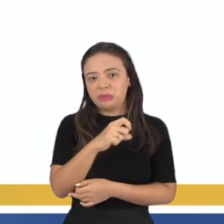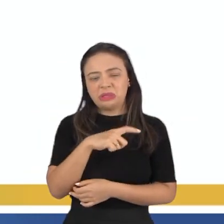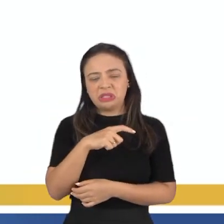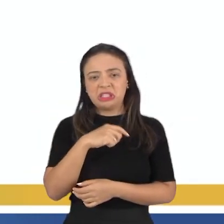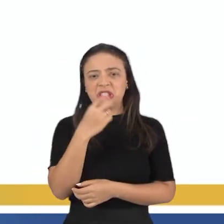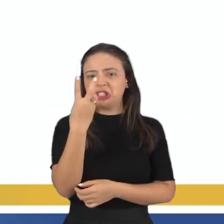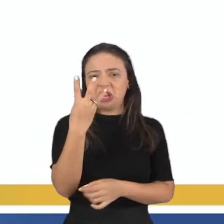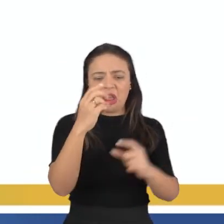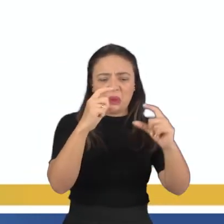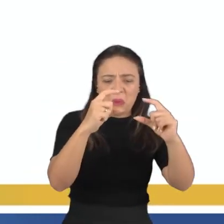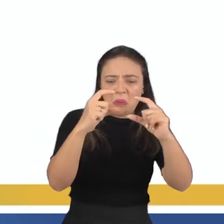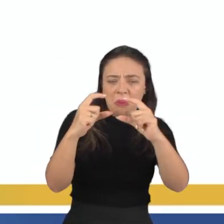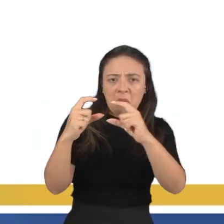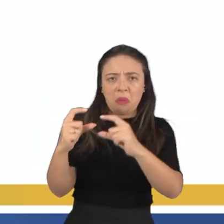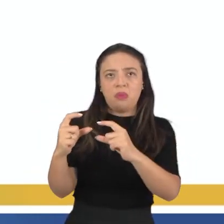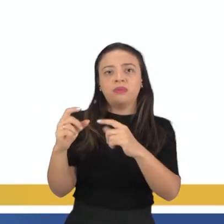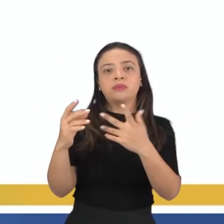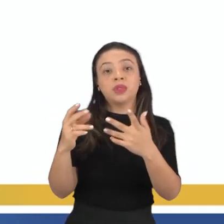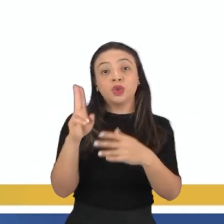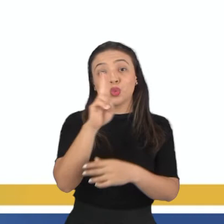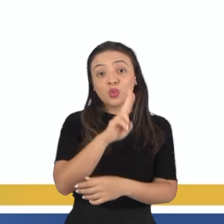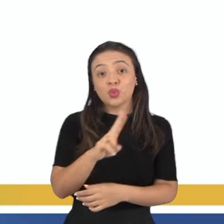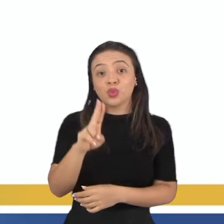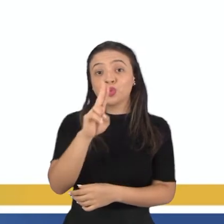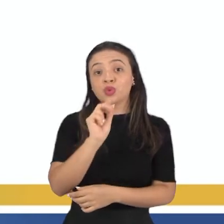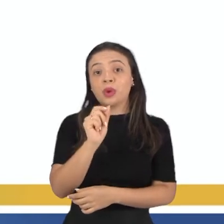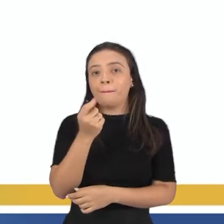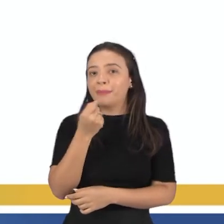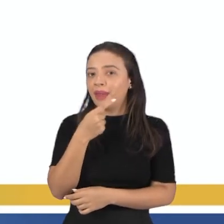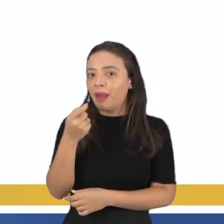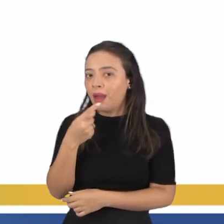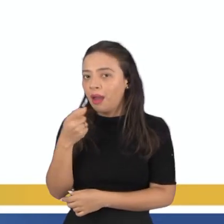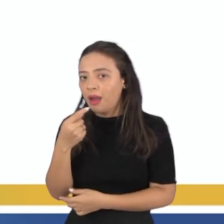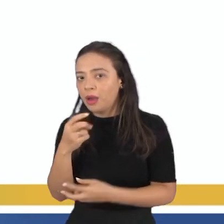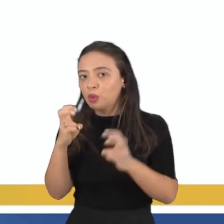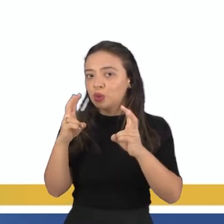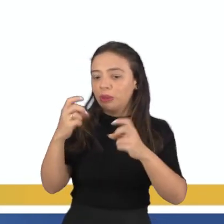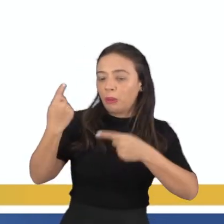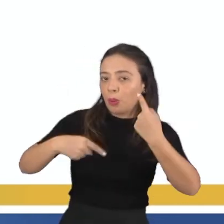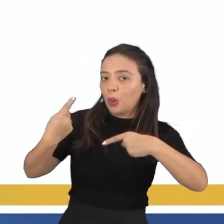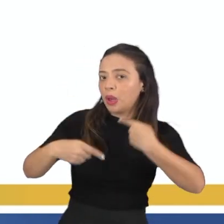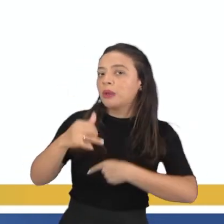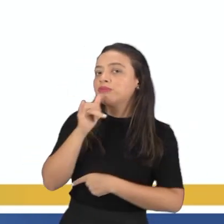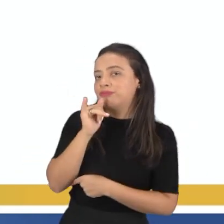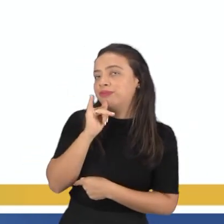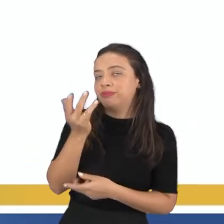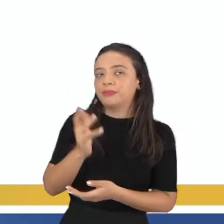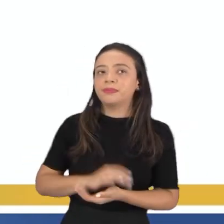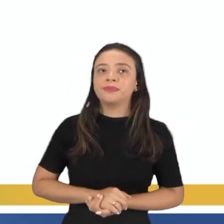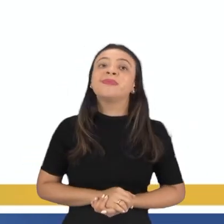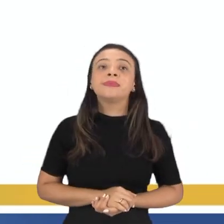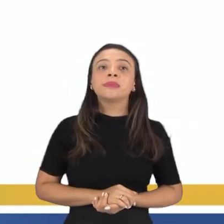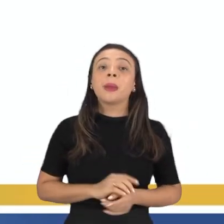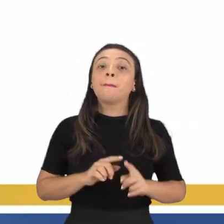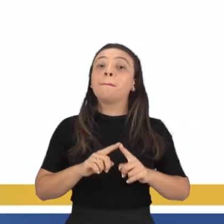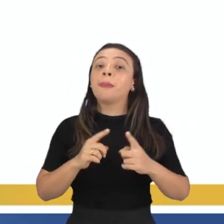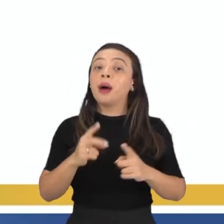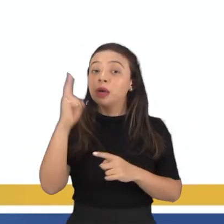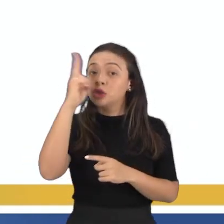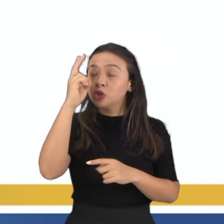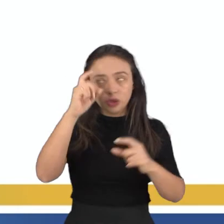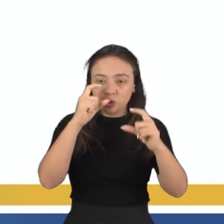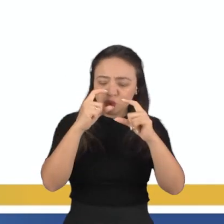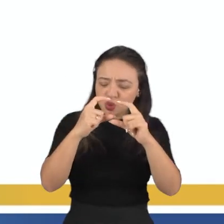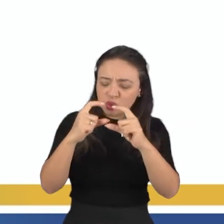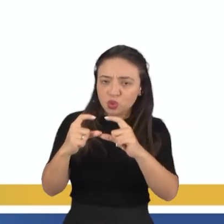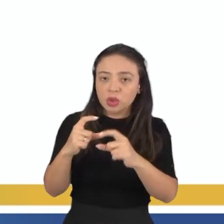ela tem só três quadrinhos e ela usa Iron a praça utilizar problemas políticos por exemplo e já história